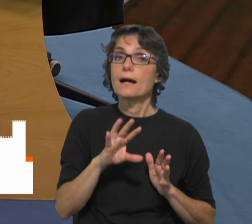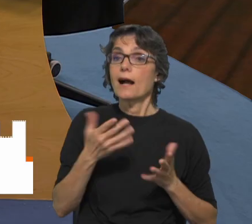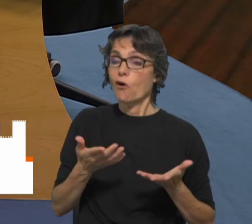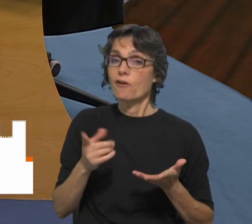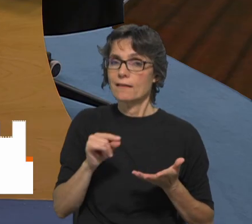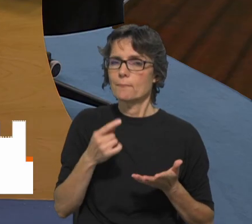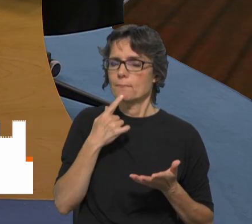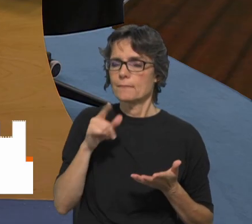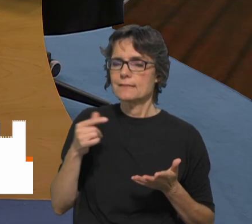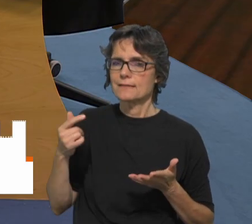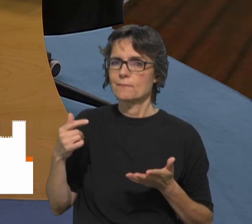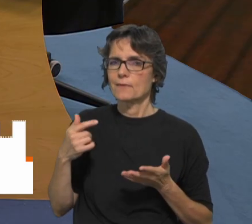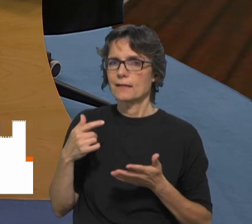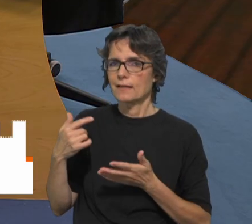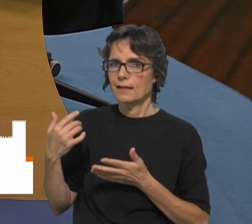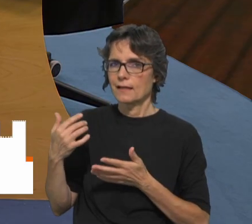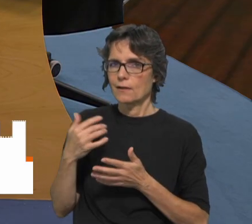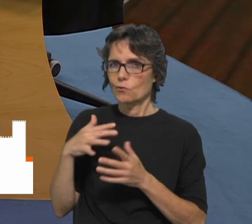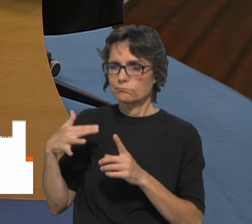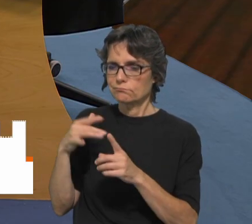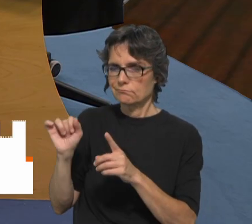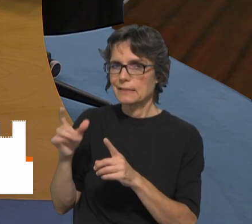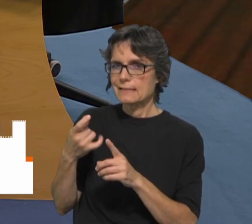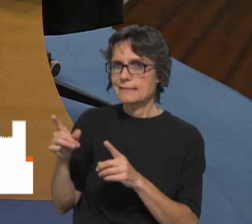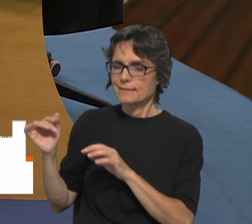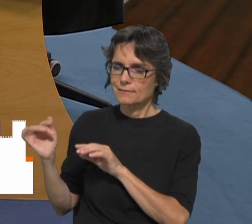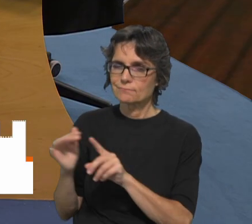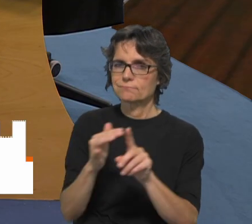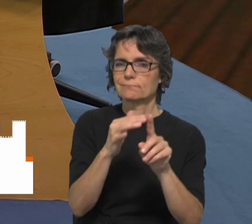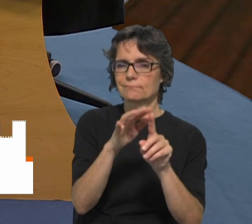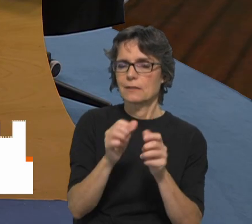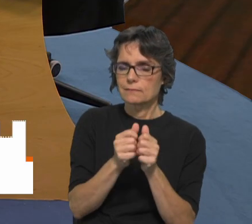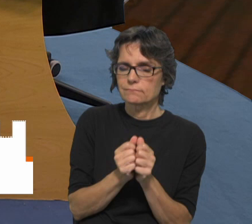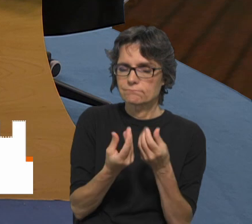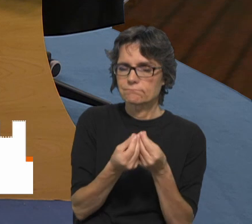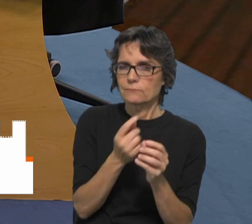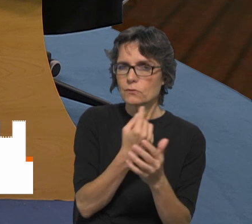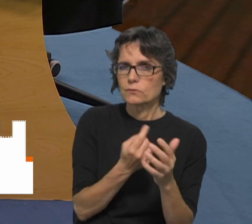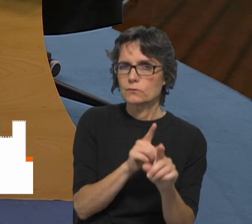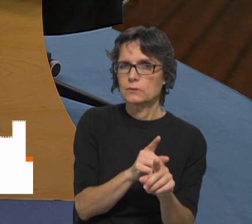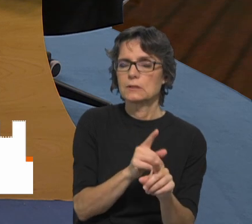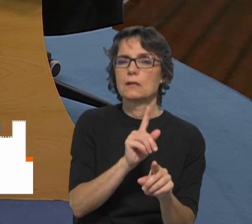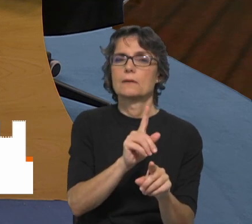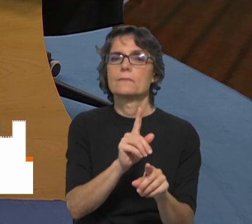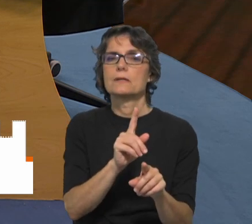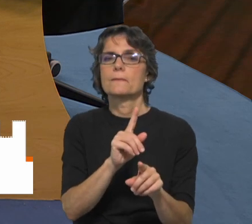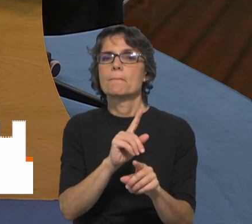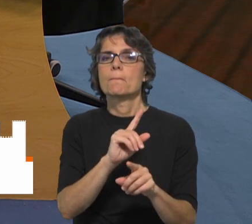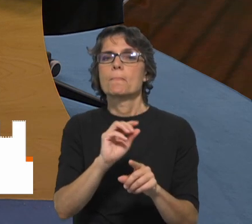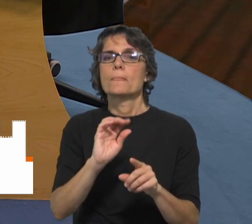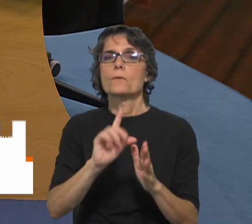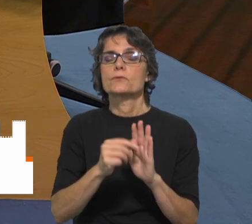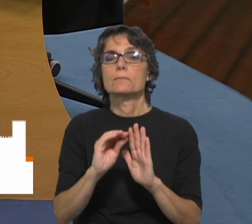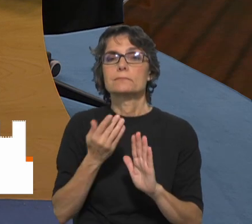convida os discípulos a fazer o mesmo. Mas é interessante que, na verdade, aquilo que é o projeto inicial de Jesus parece não cumprir-se,